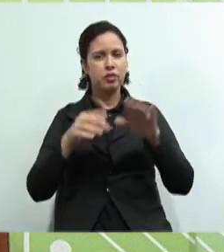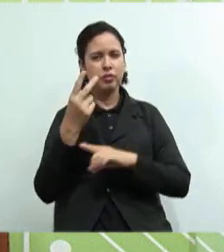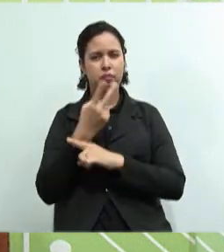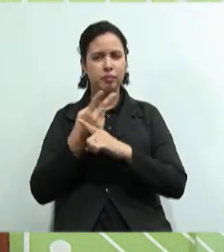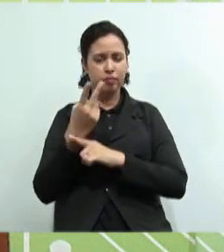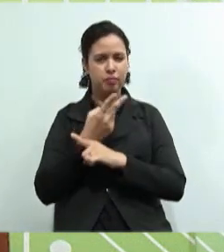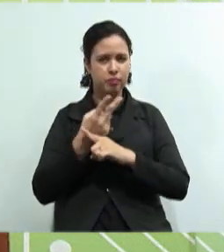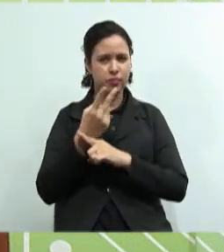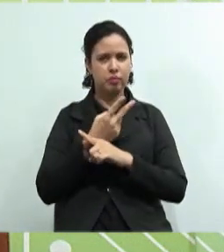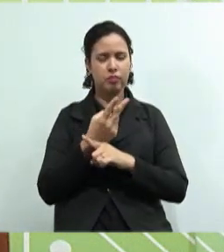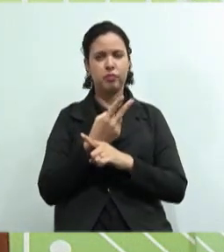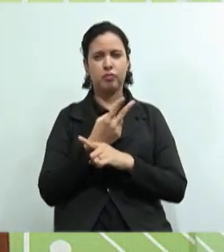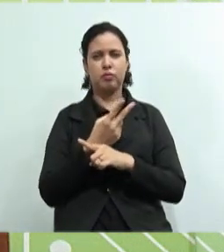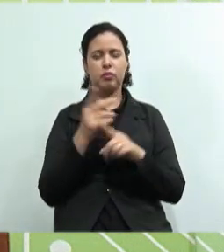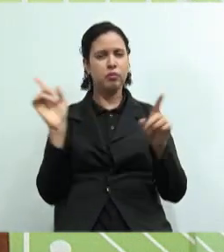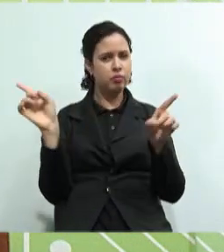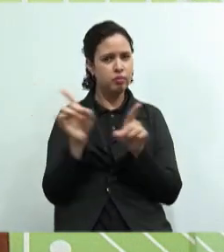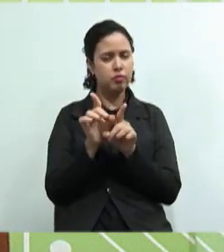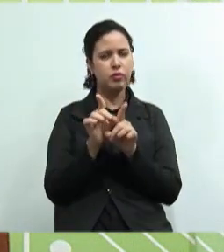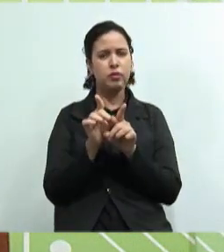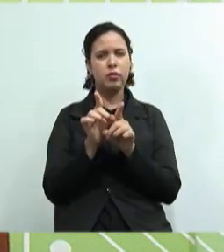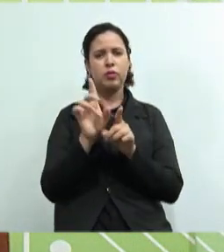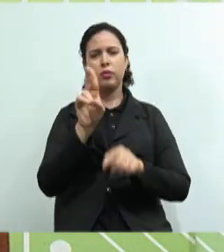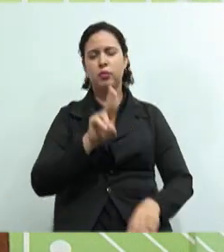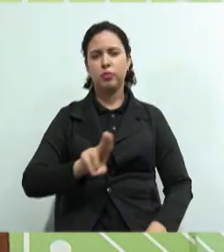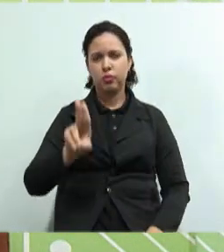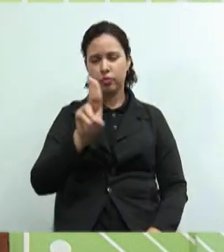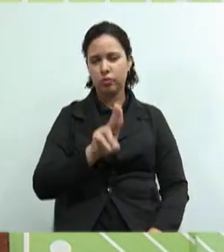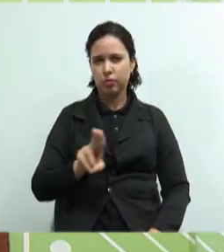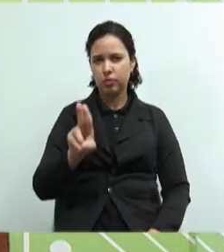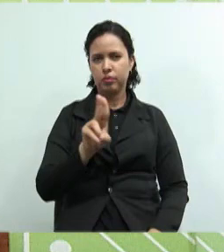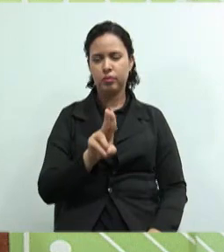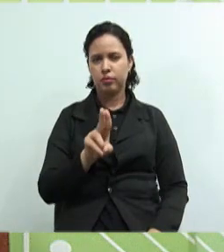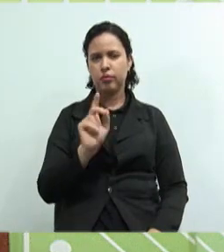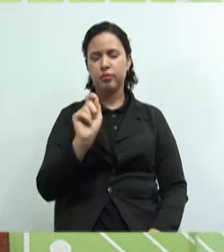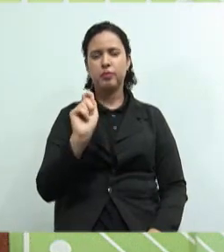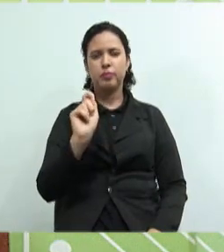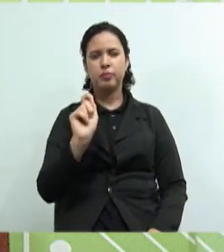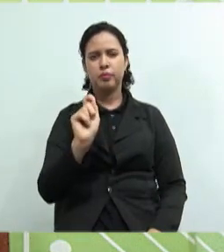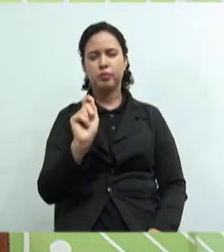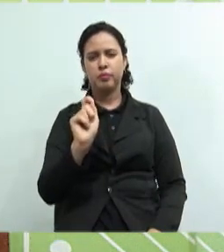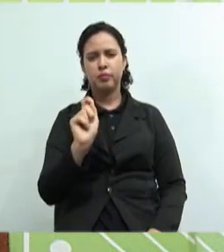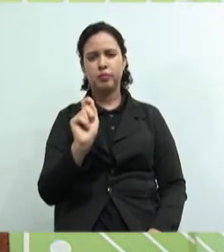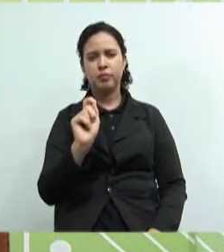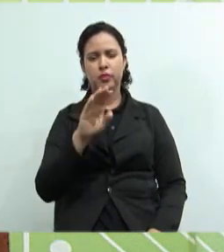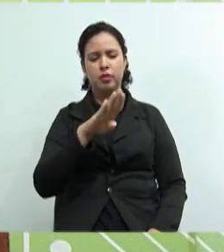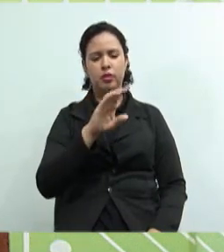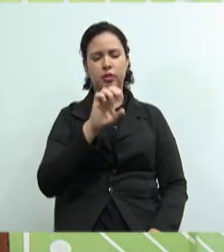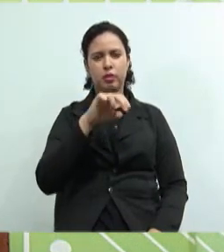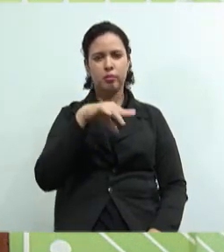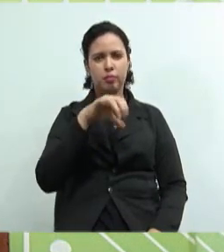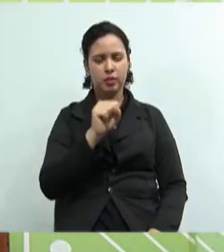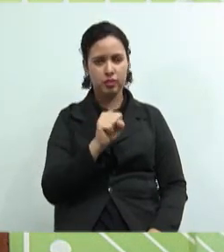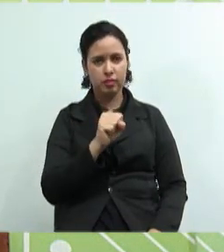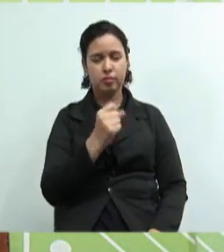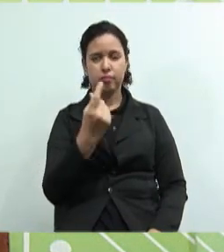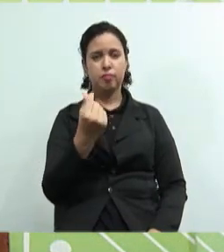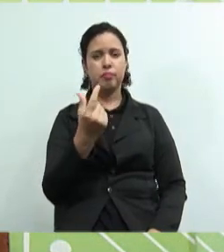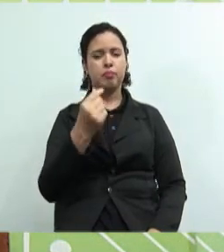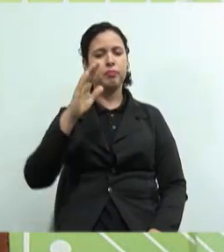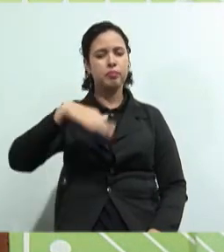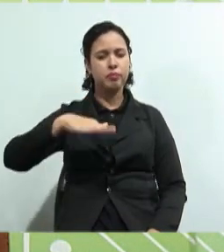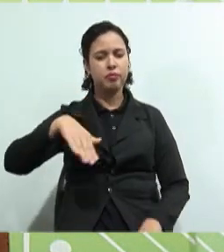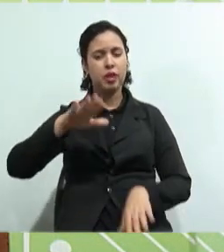busca otimizar o nosso consumo, melhorar o nosso consumo, consumindo uma cesta de bens baratos. Só que muitas